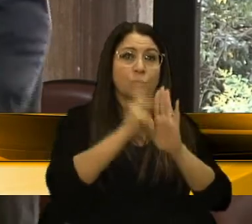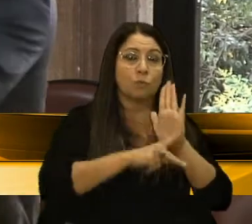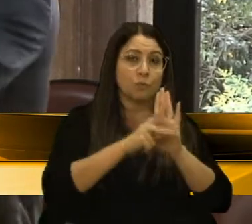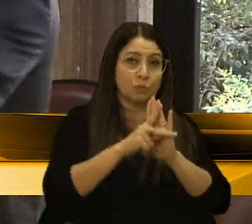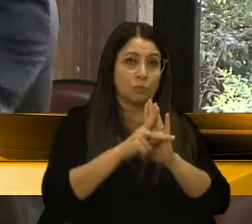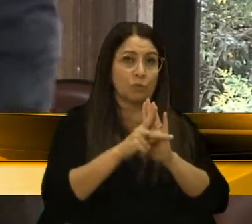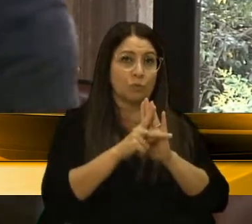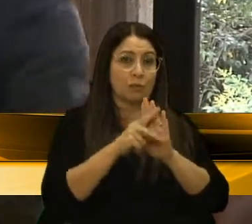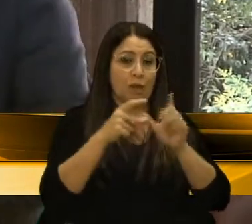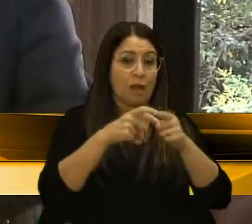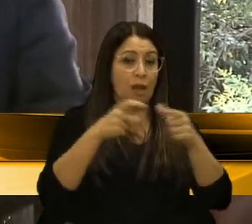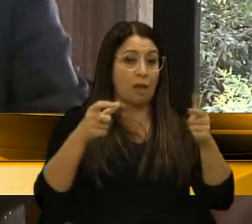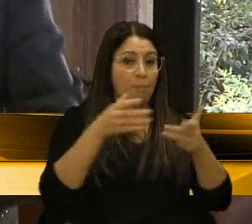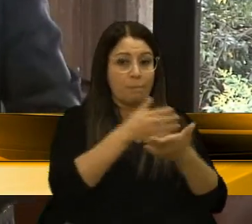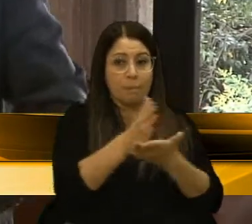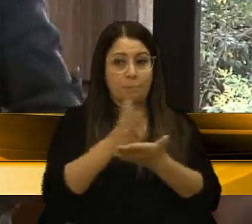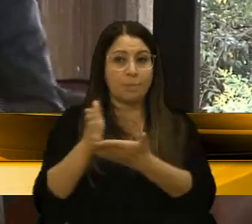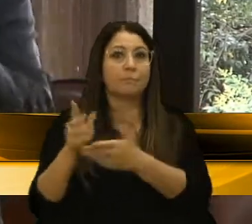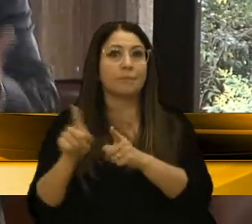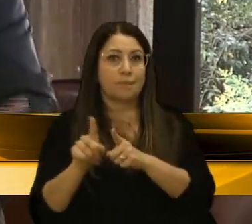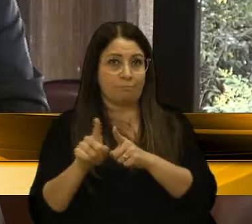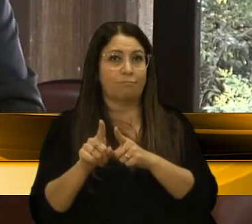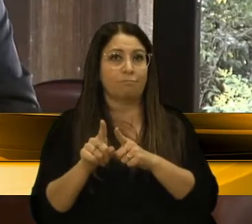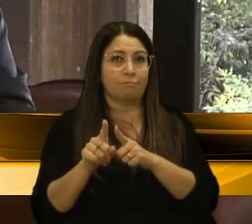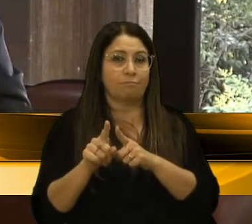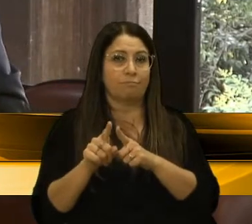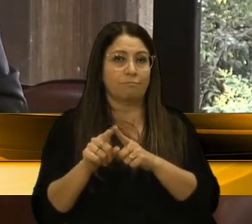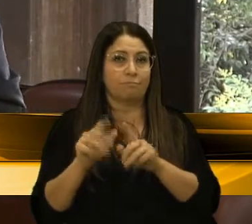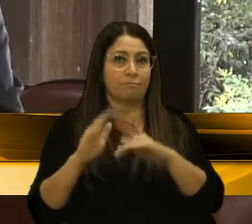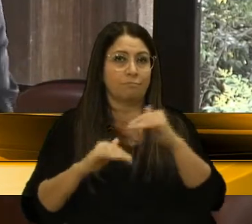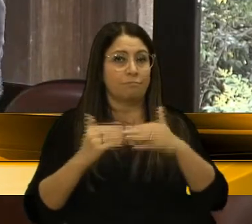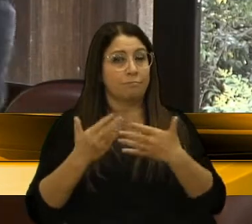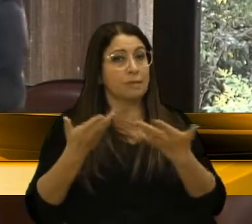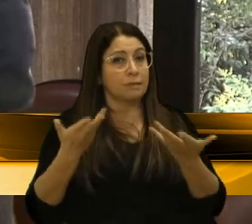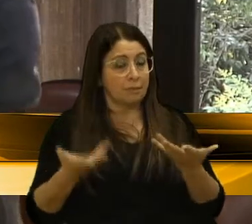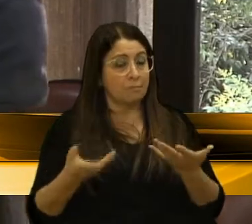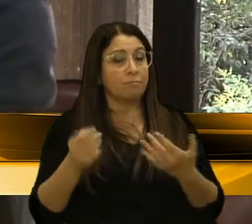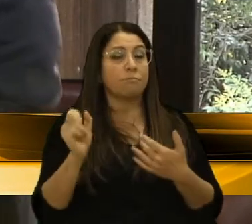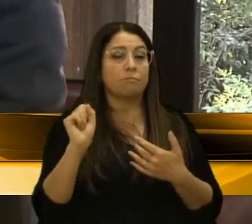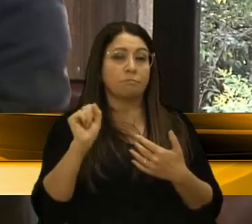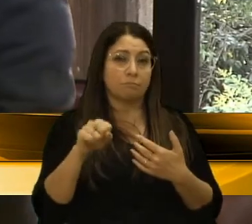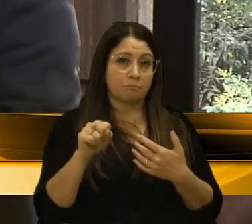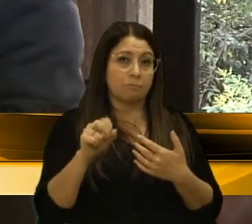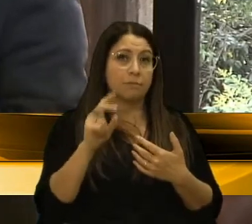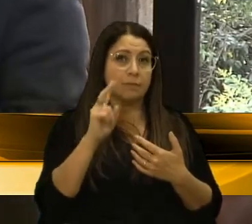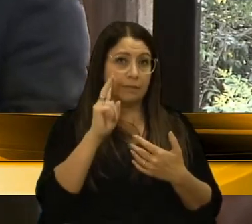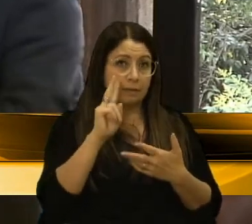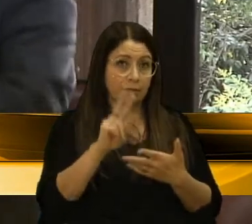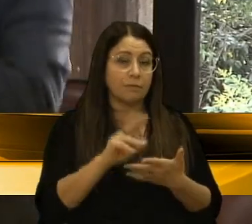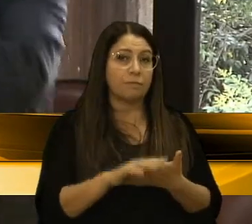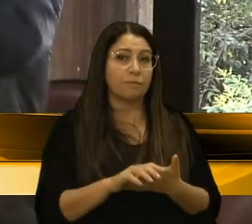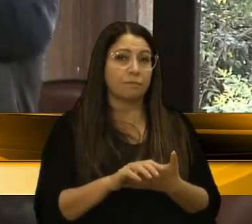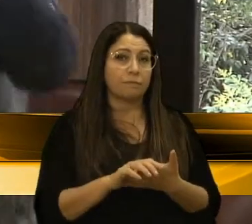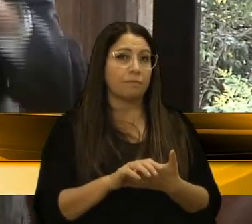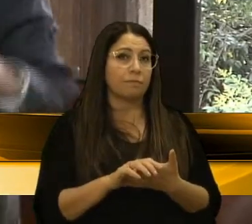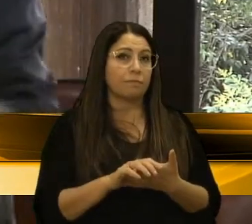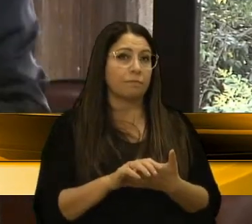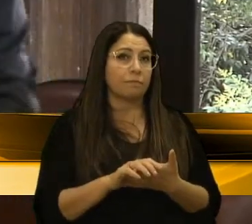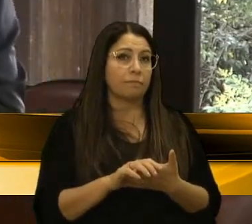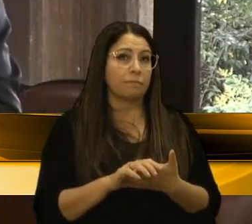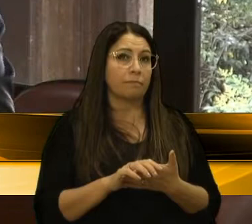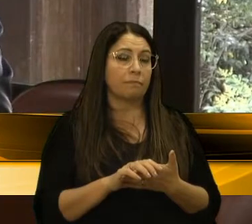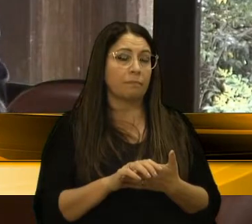e ampliação, inclusive, da sua atuação. Então, sim, eu vejo que não estamos